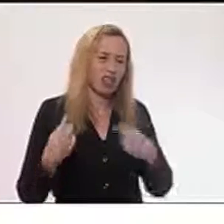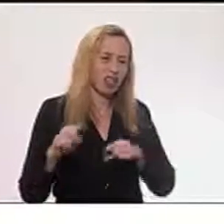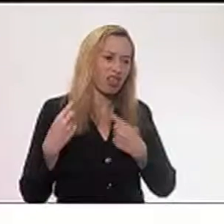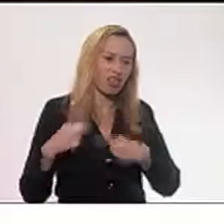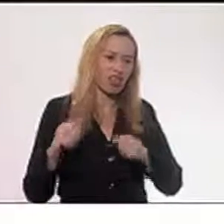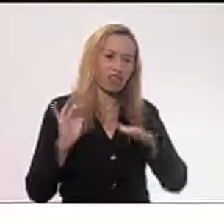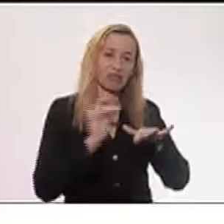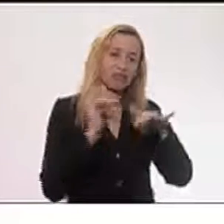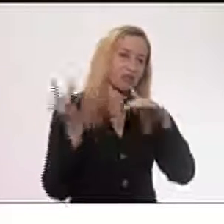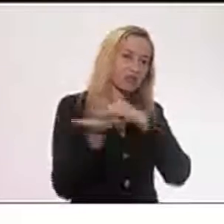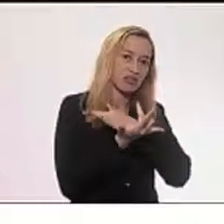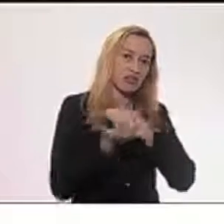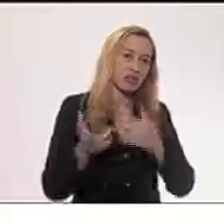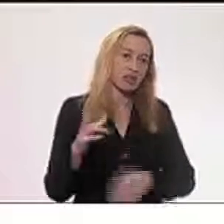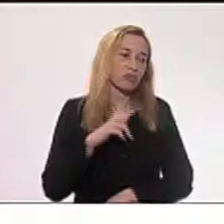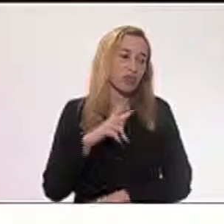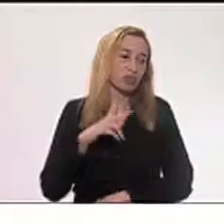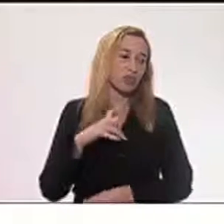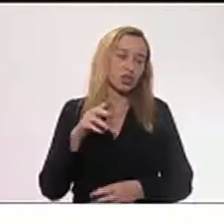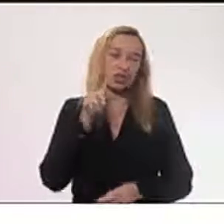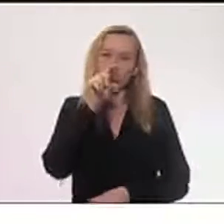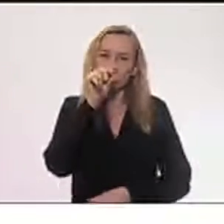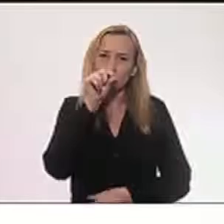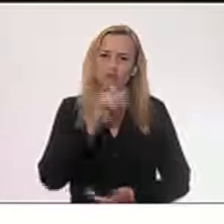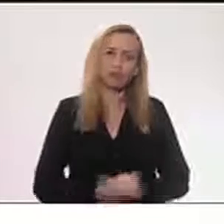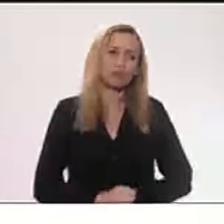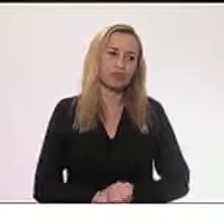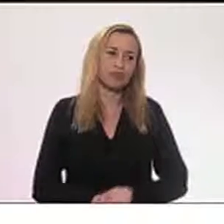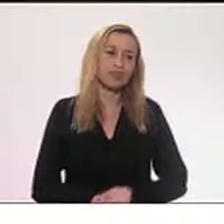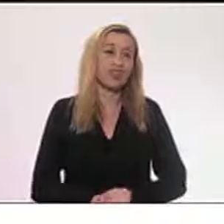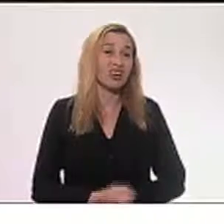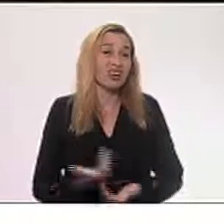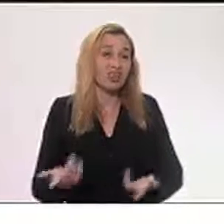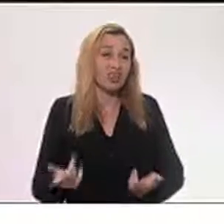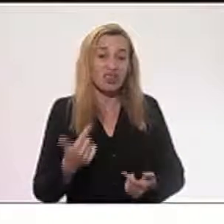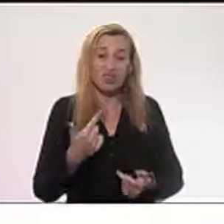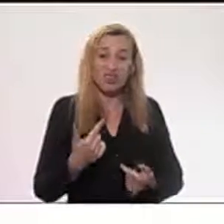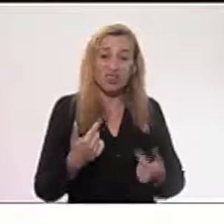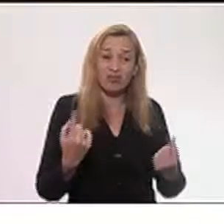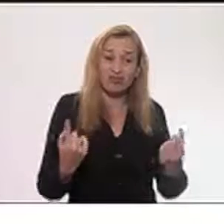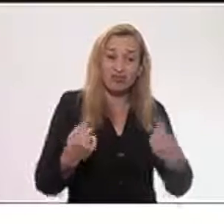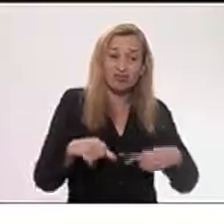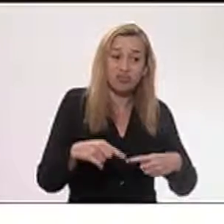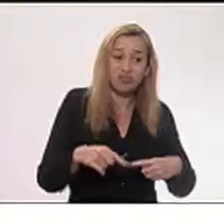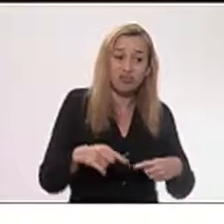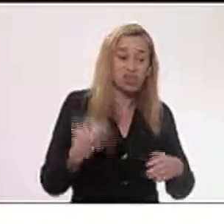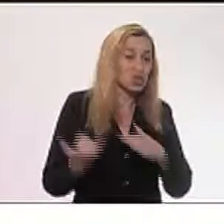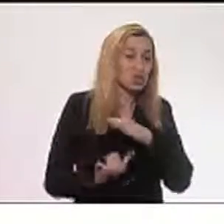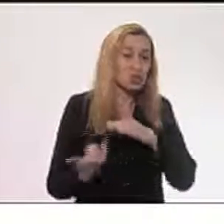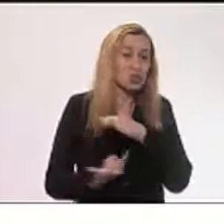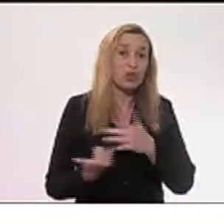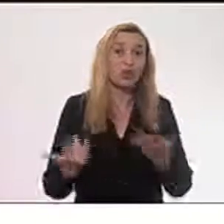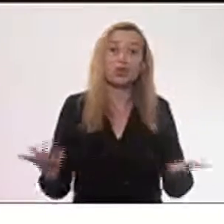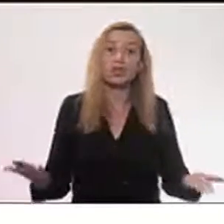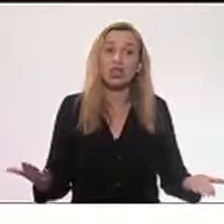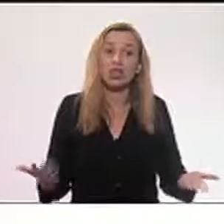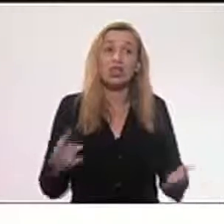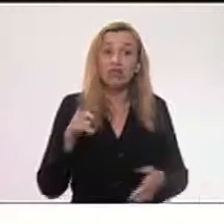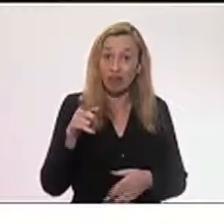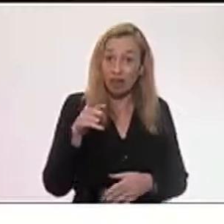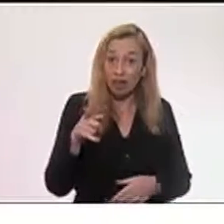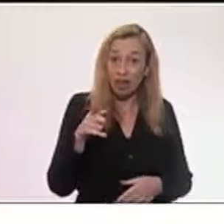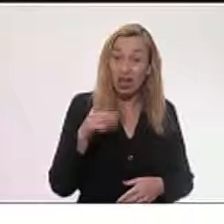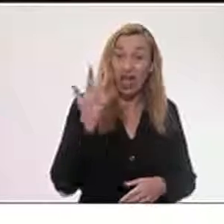nas redes sociais, particularmente no Twitter. E fazendo enfrentamento a instituições que ele